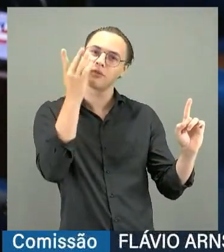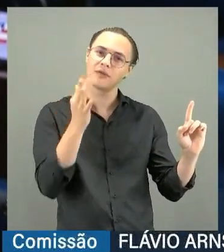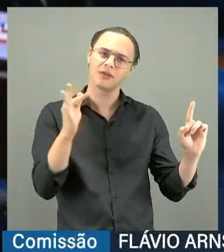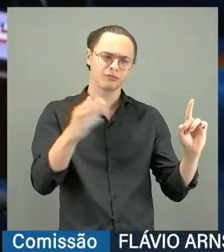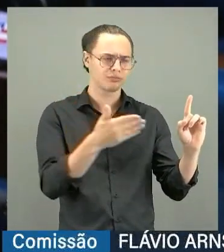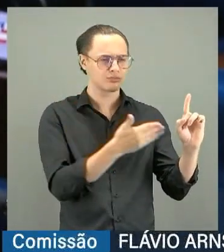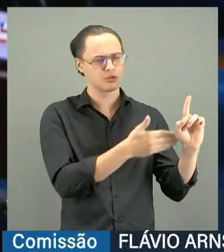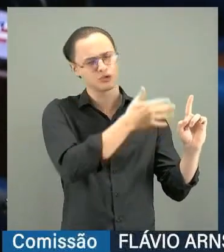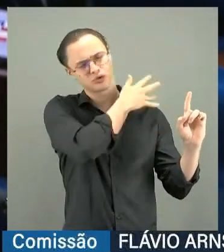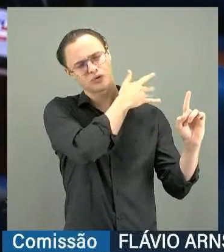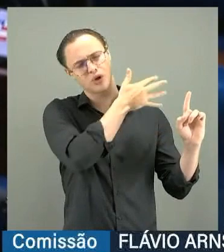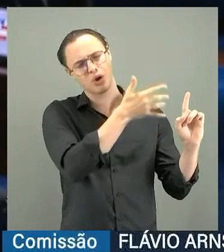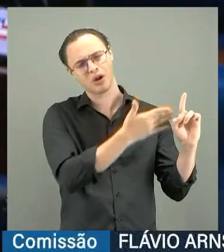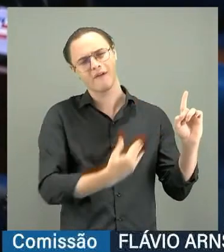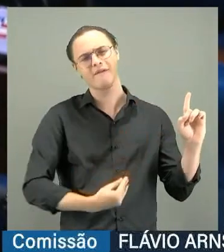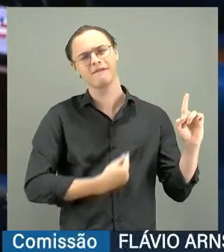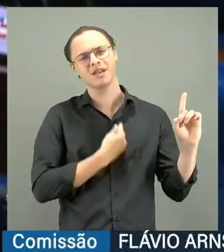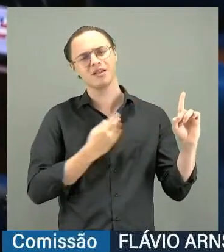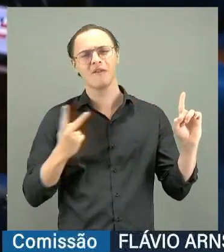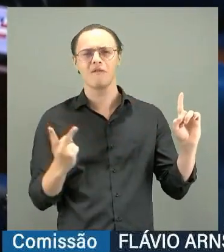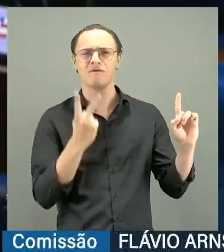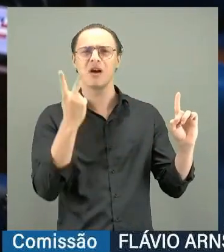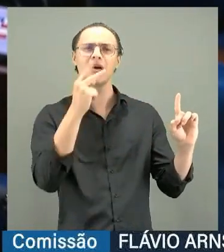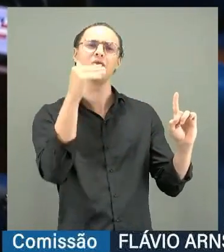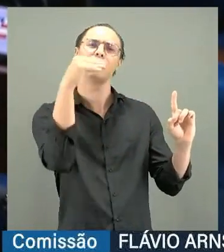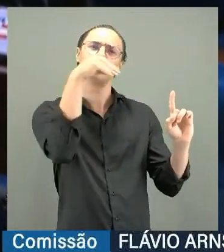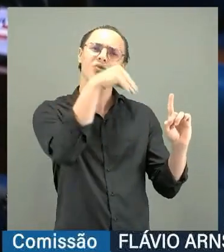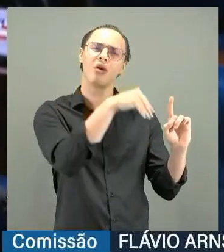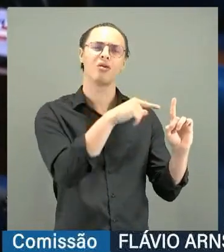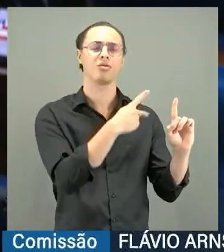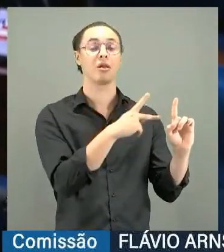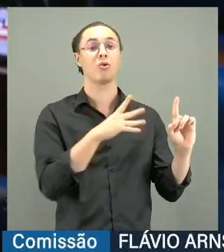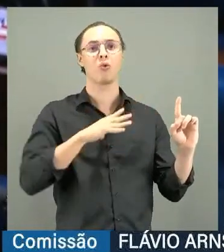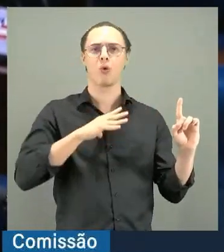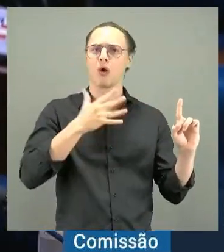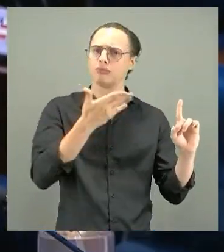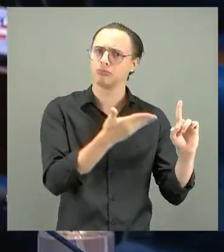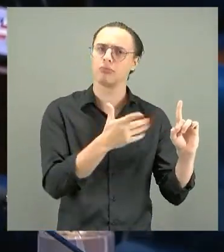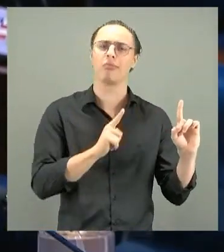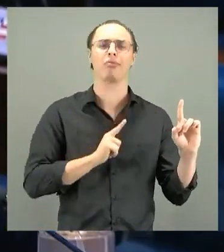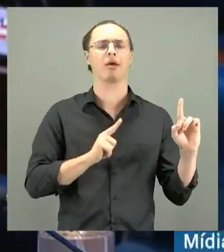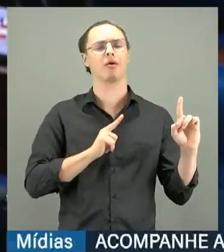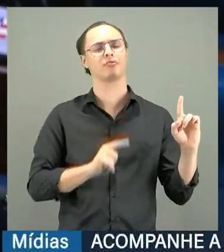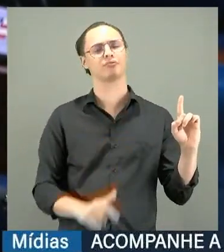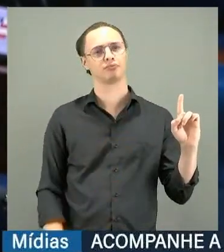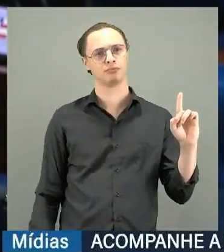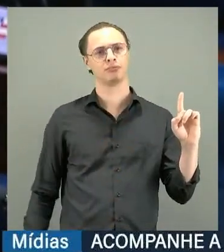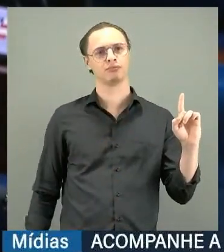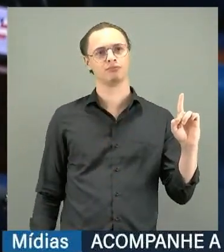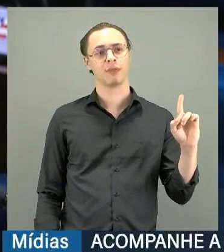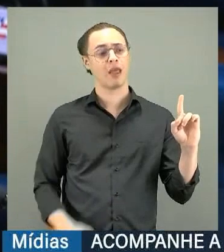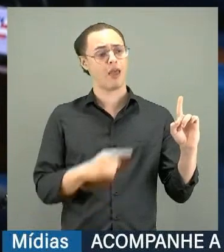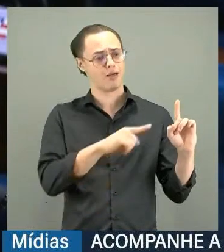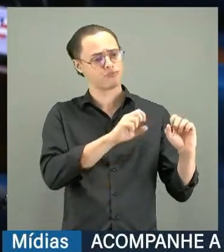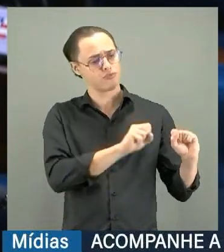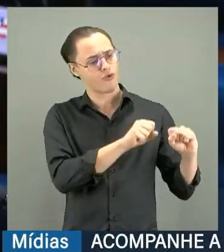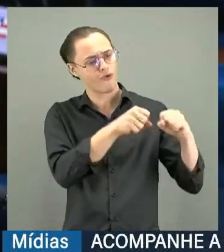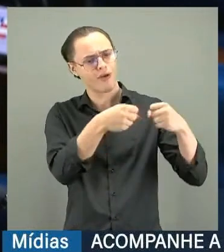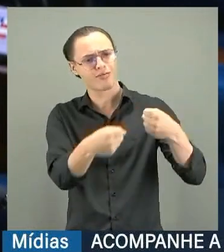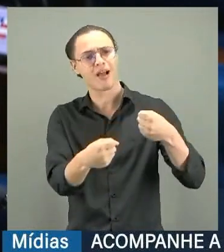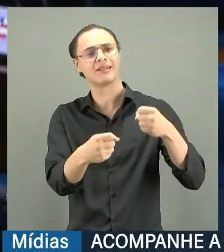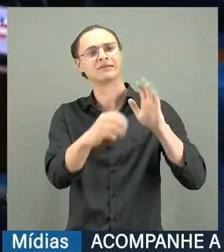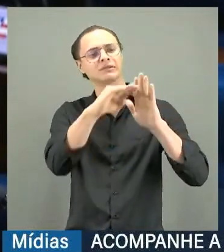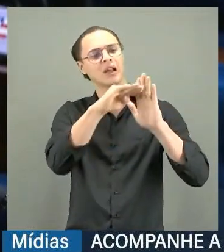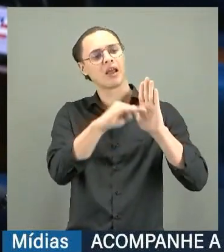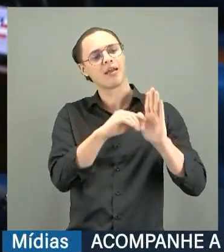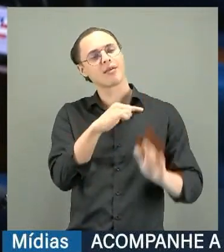trajetória de muito valor de muito princípio sobretudo coragem para enfrentar as pautas